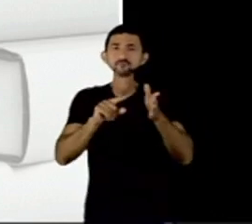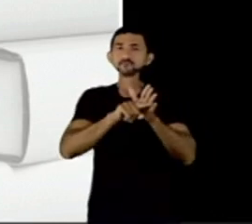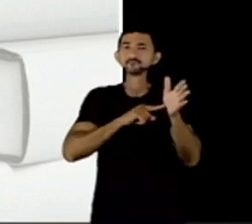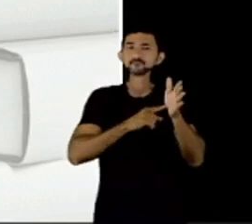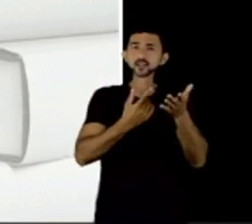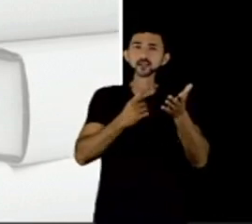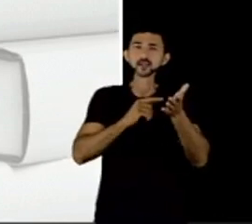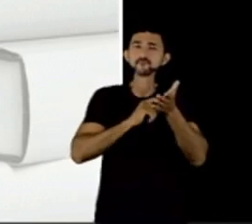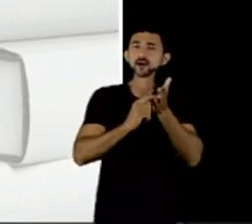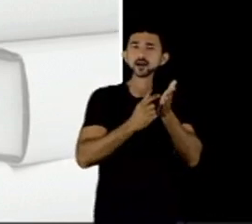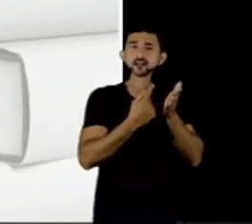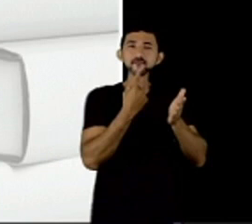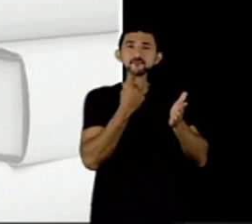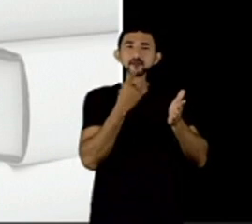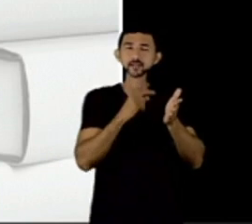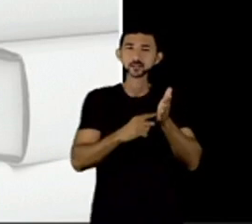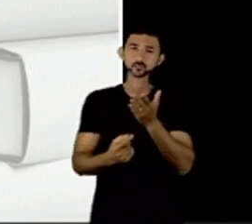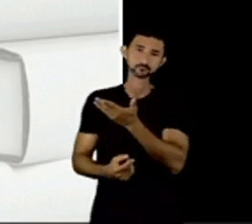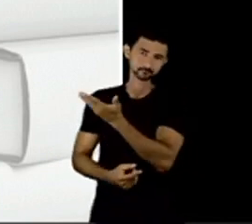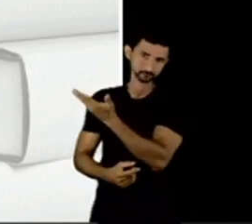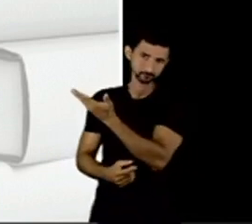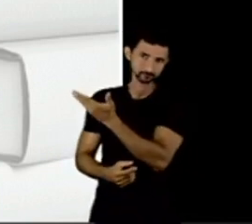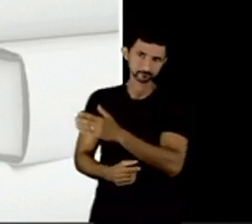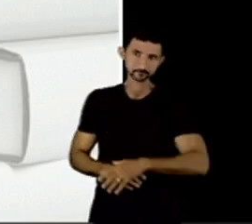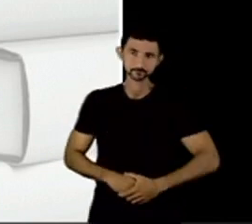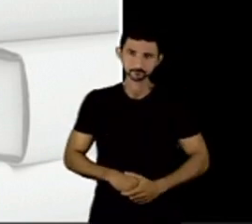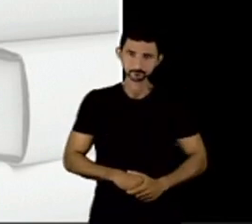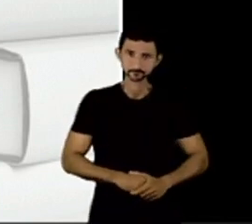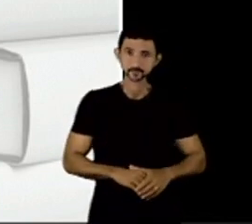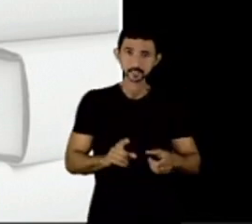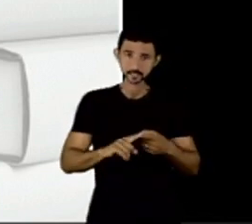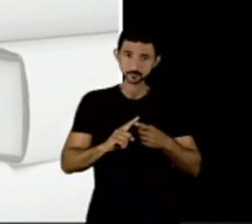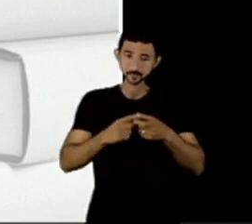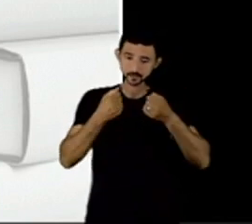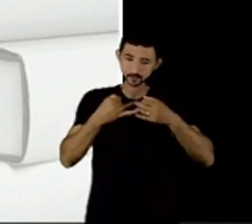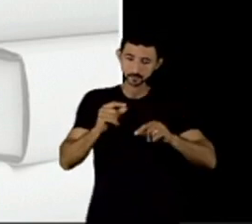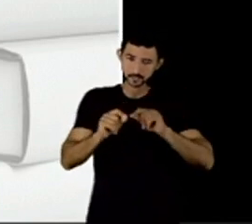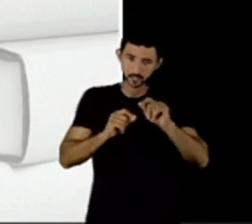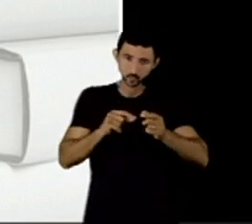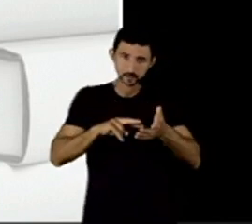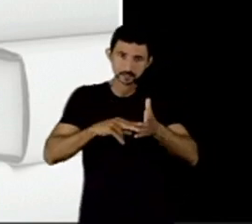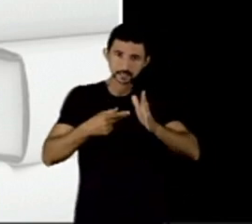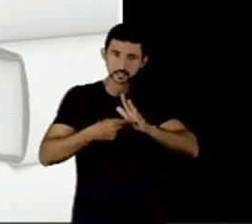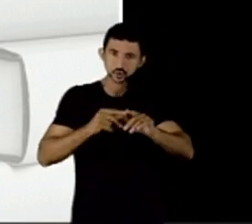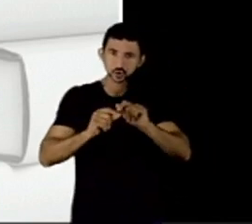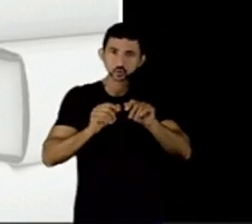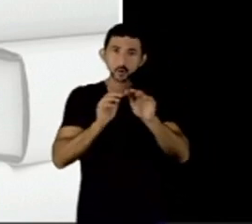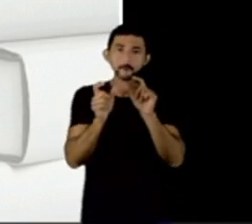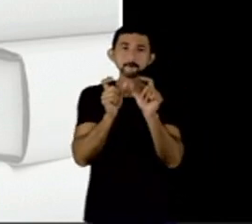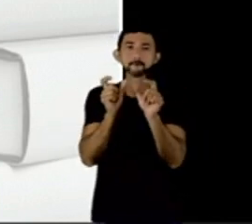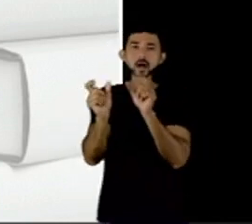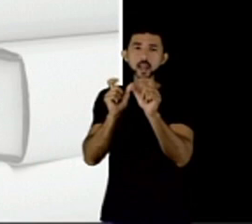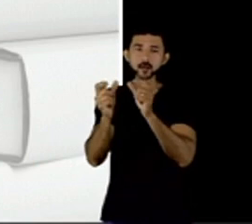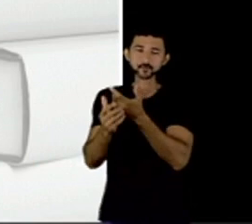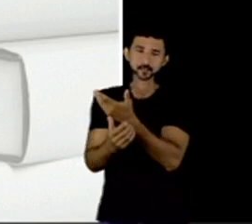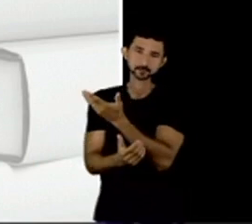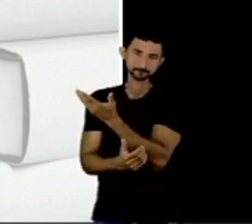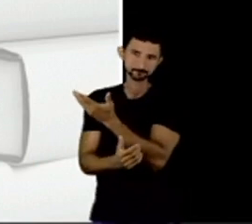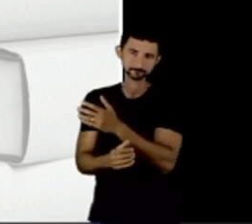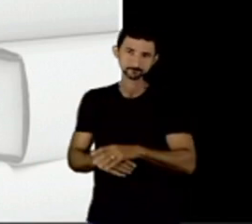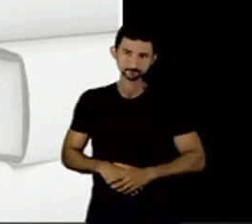outra expressãozinha que diz para a gente também algo a respeito do sentido das palavras no texto.